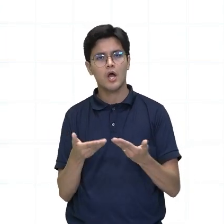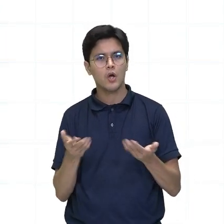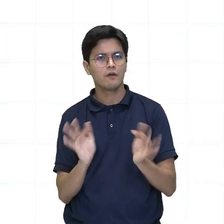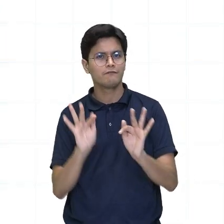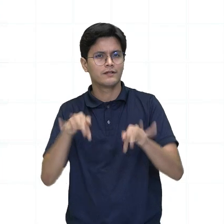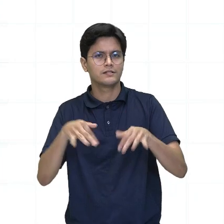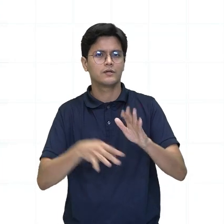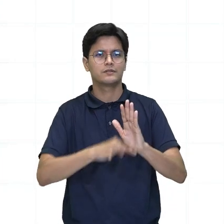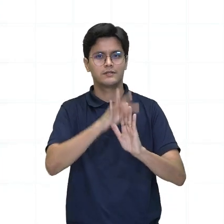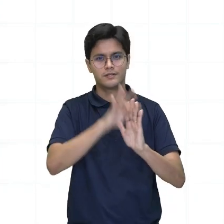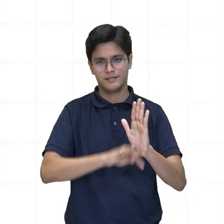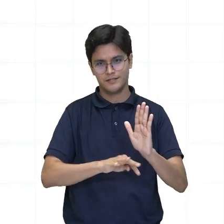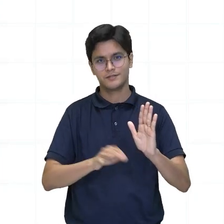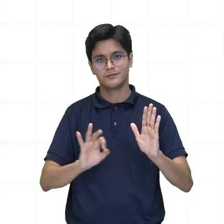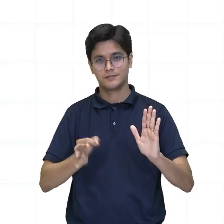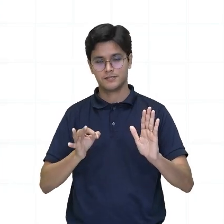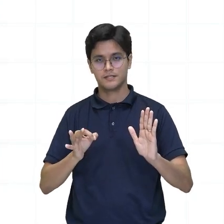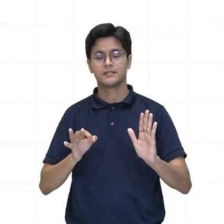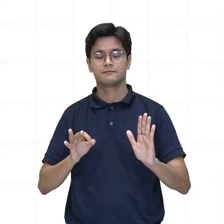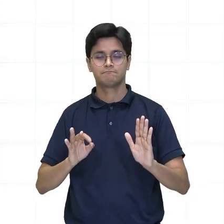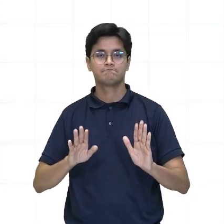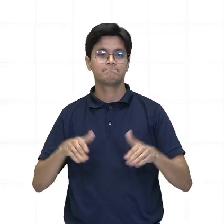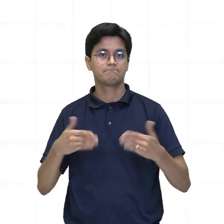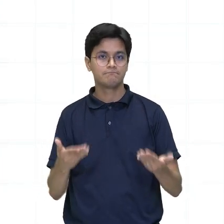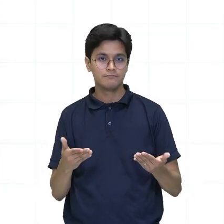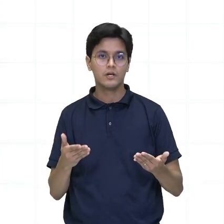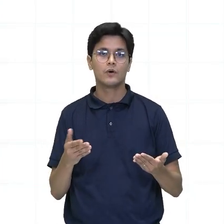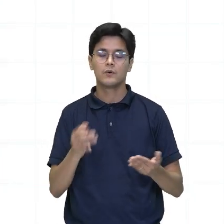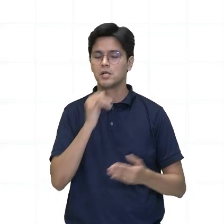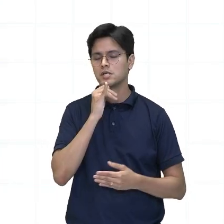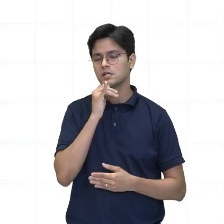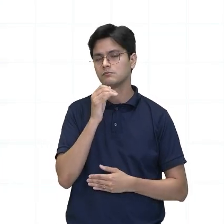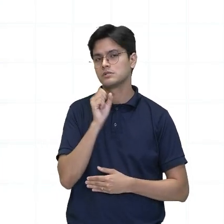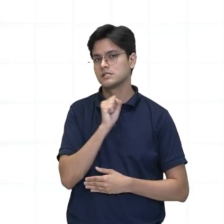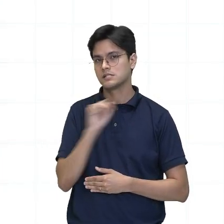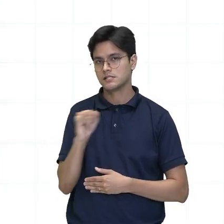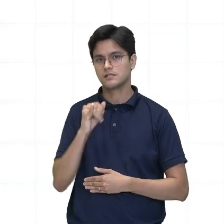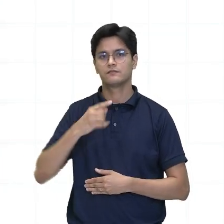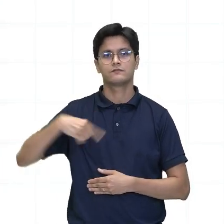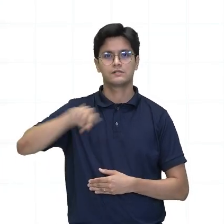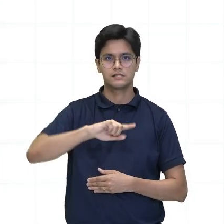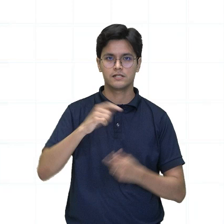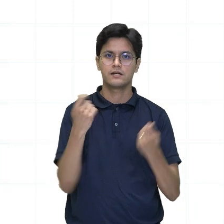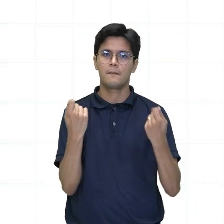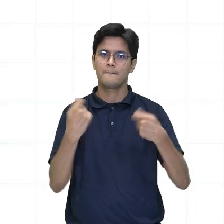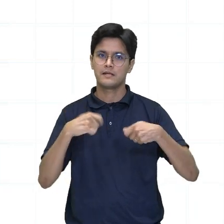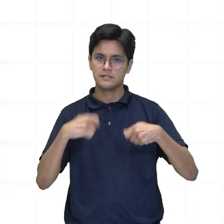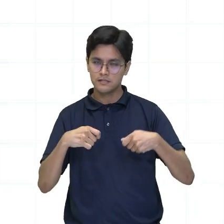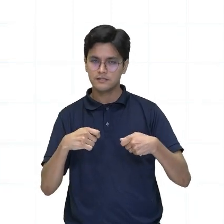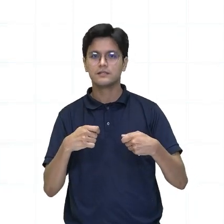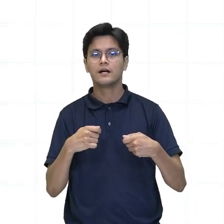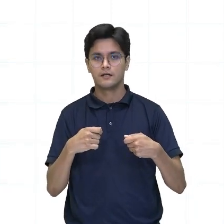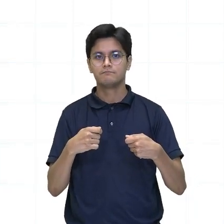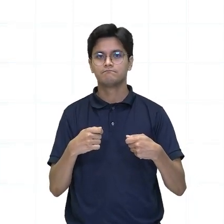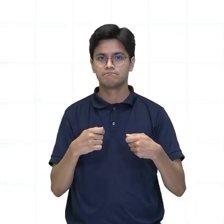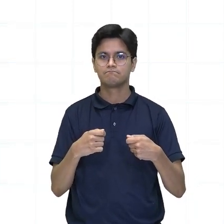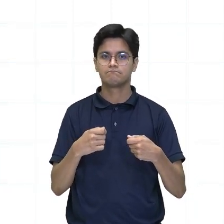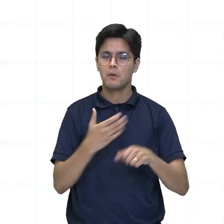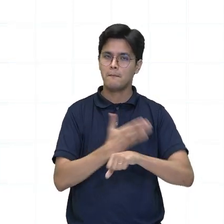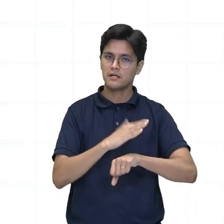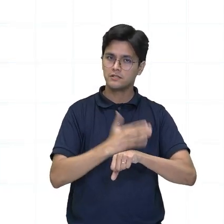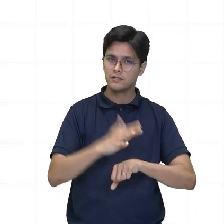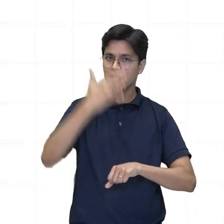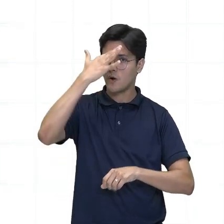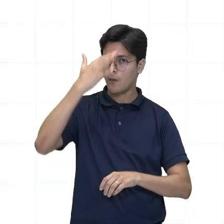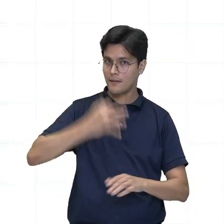texto, certo? Então, quando você precisar trabalhar com a compreensão de textos, você